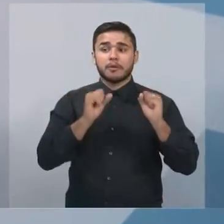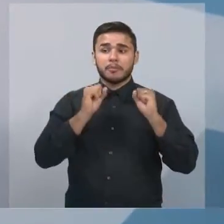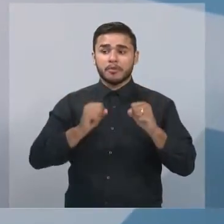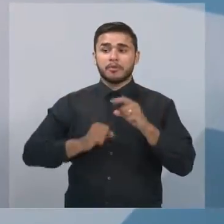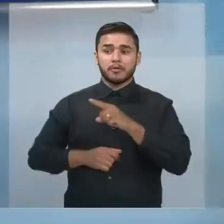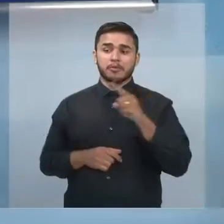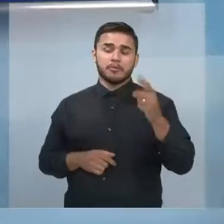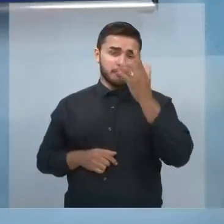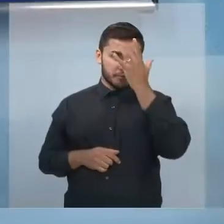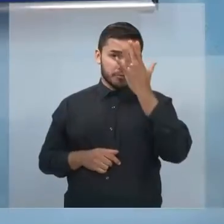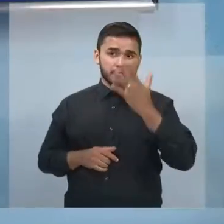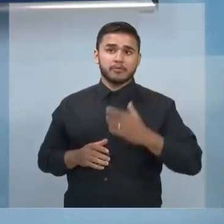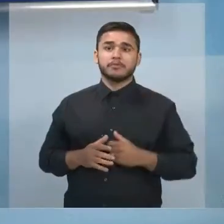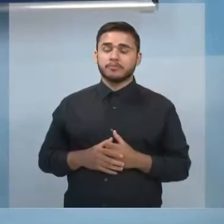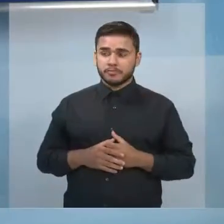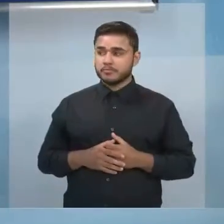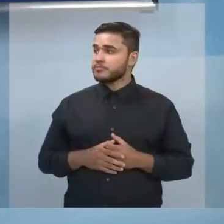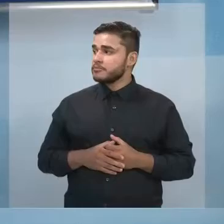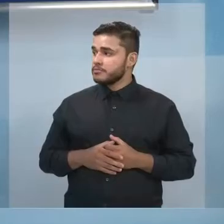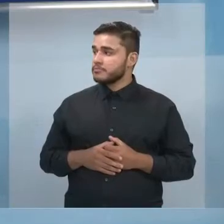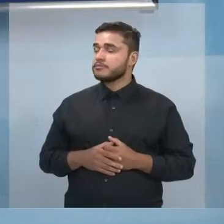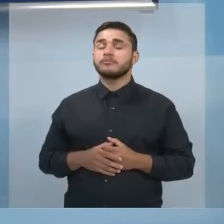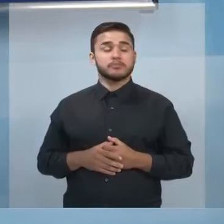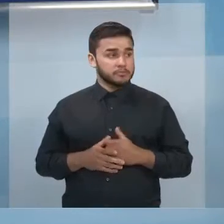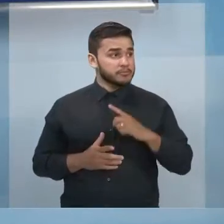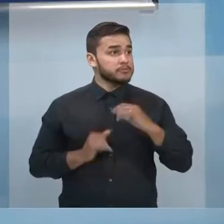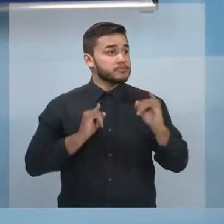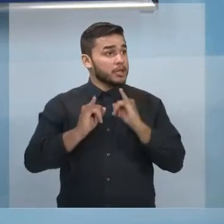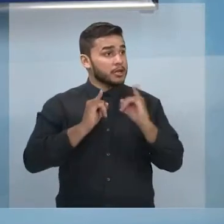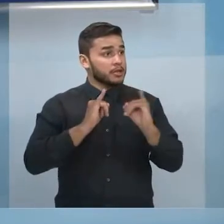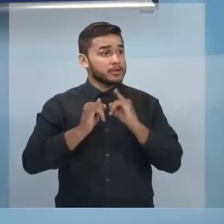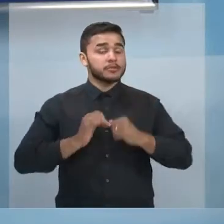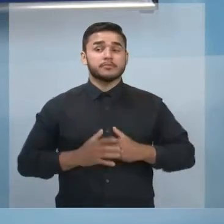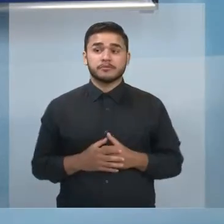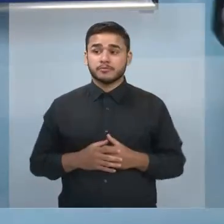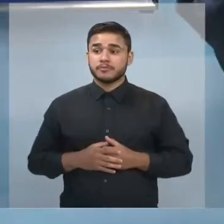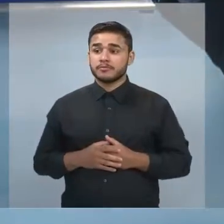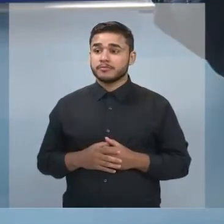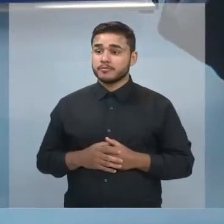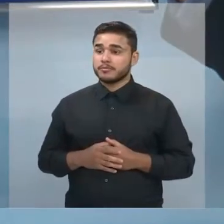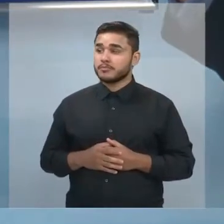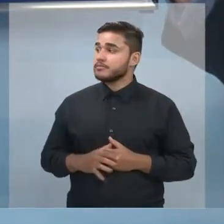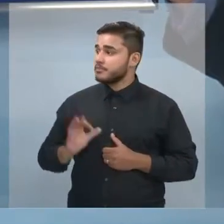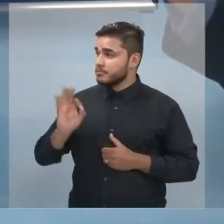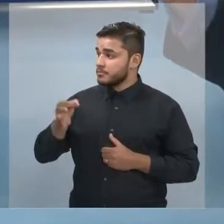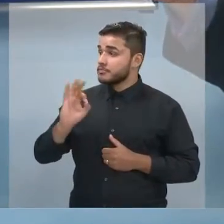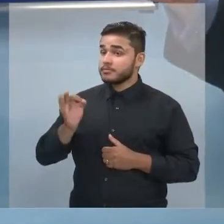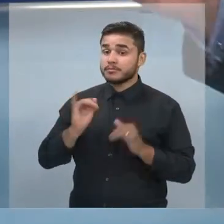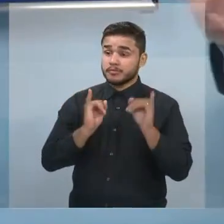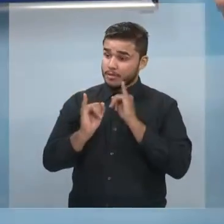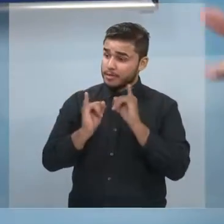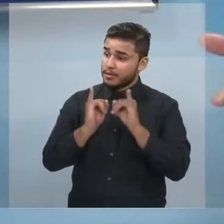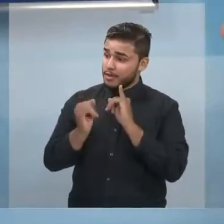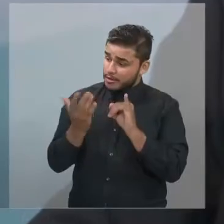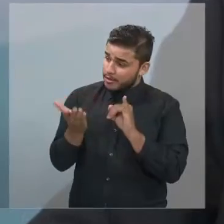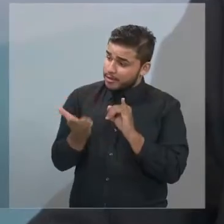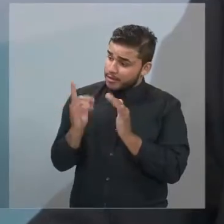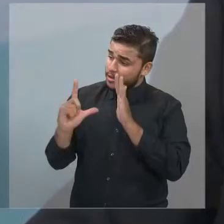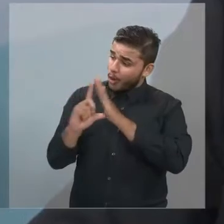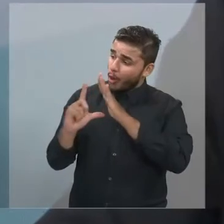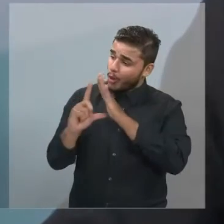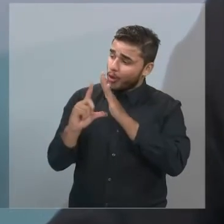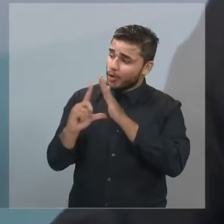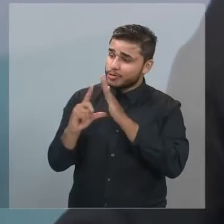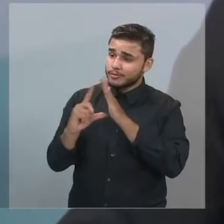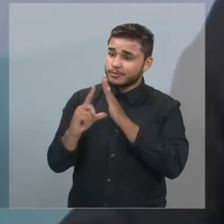encontrado facilmente na internet também. Você sabe que a internet hoje é a maior casa do ramo de venda,